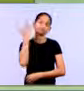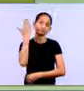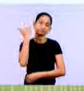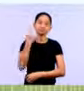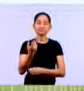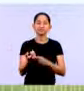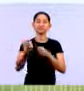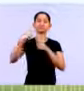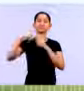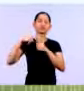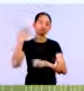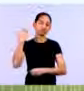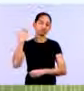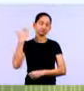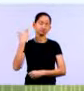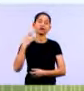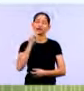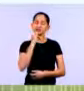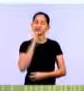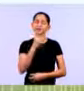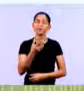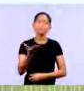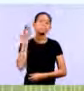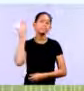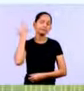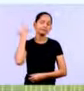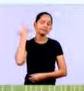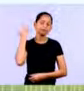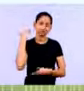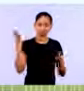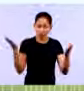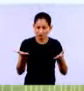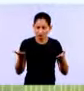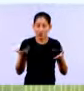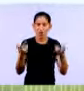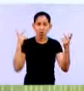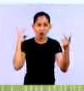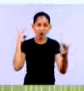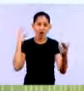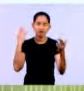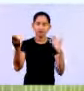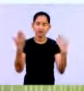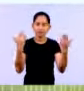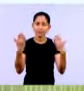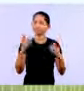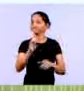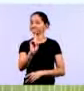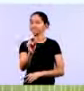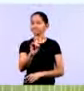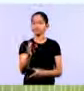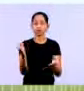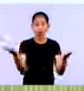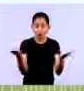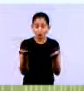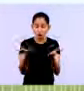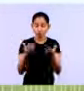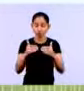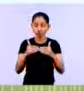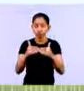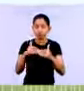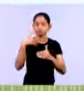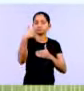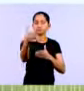se aplica a um fato gerador anterior a ela. Então, se o tributo for instituído a partir de hoje, ele não vai recair